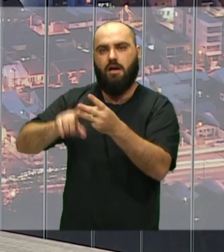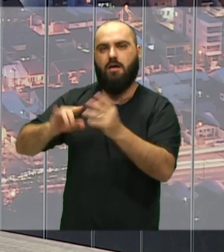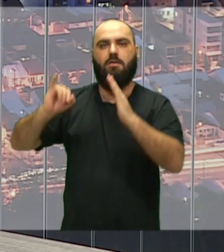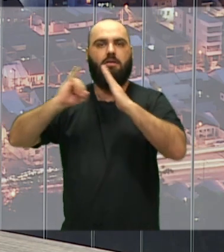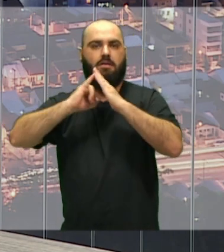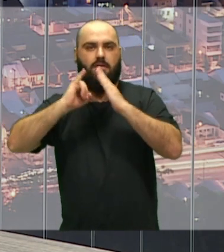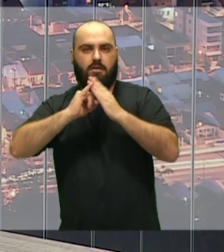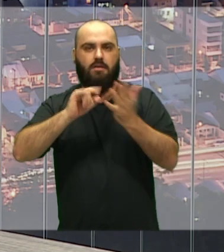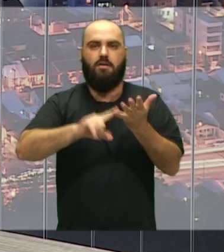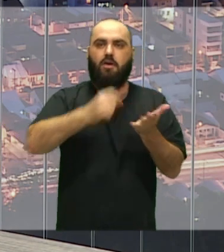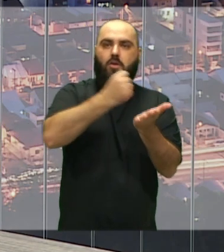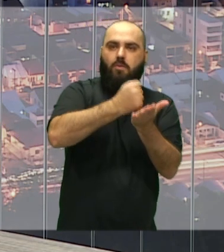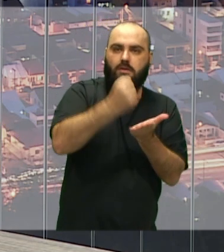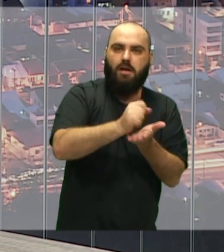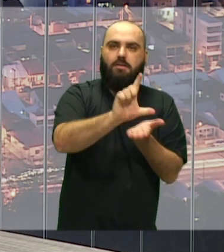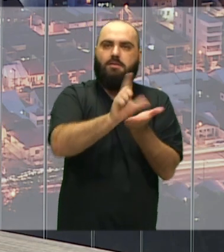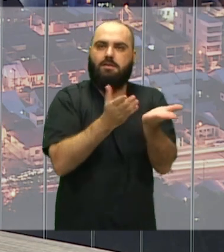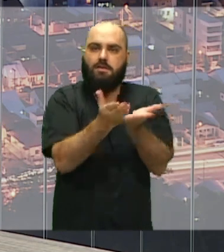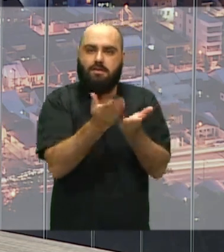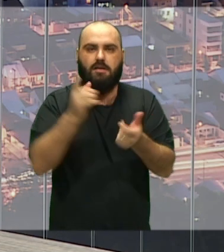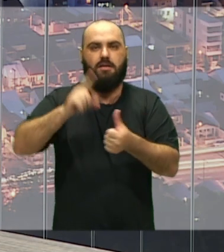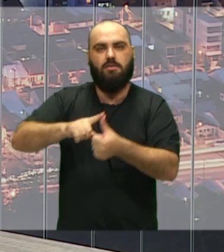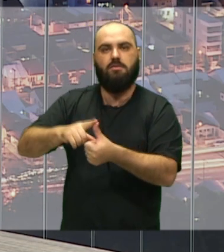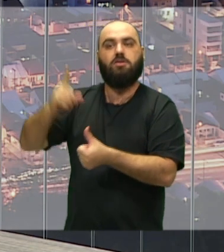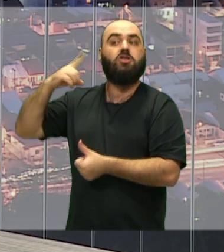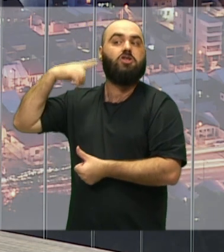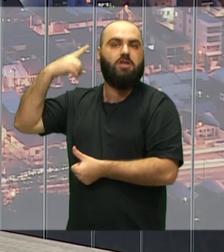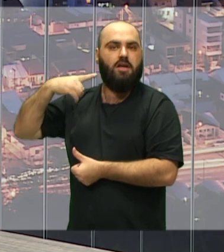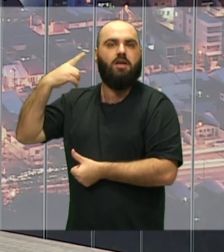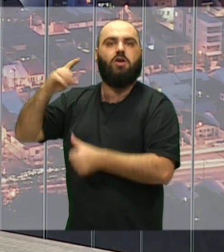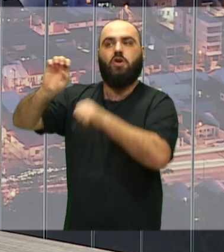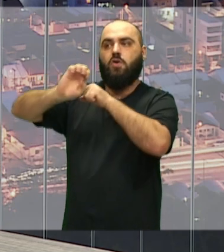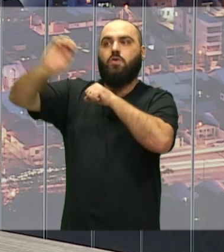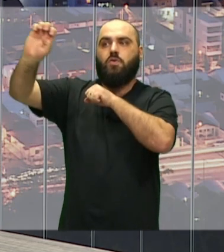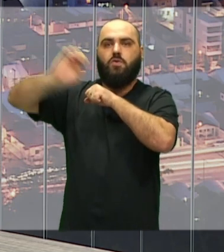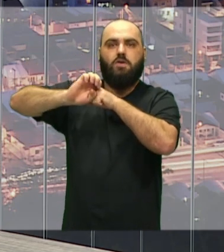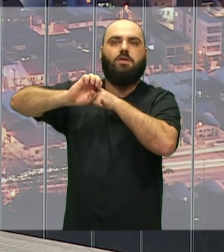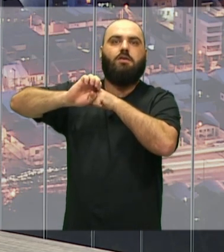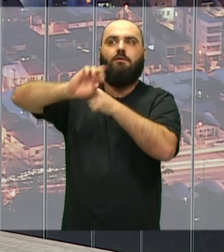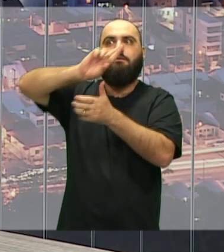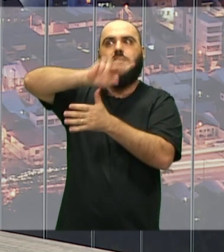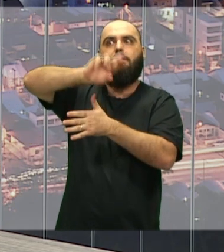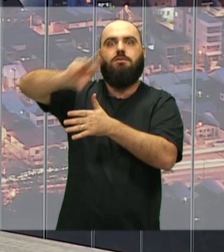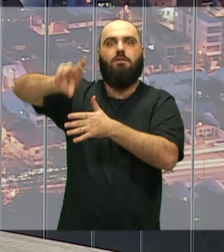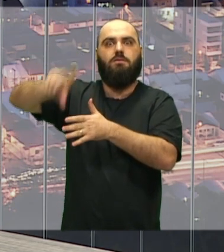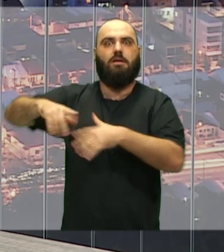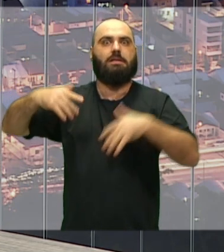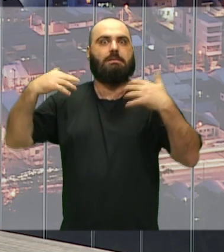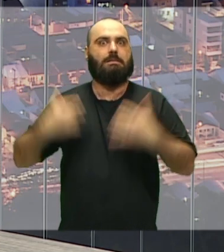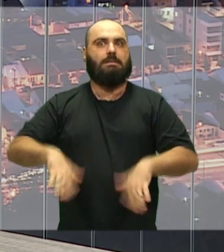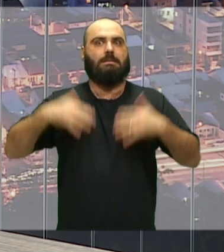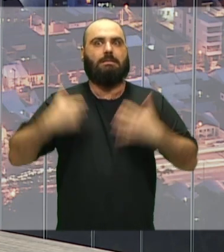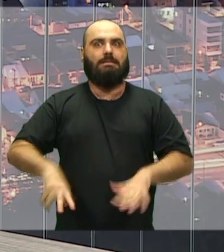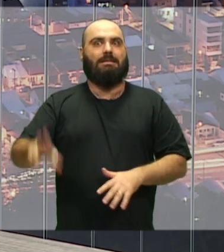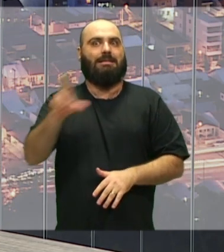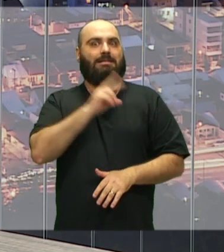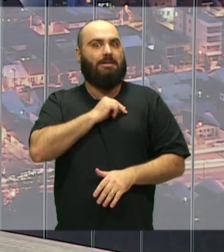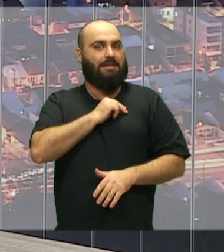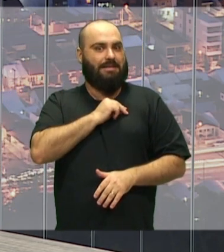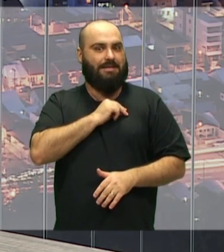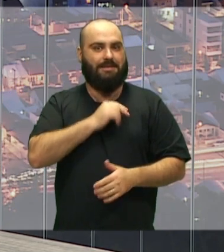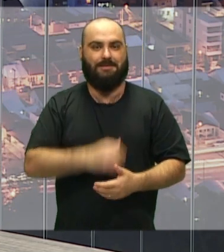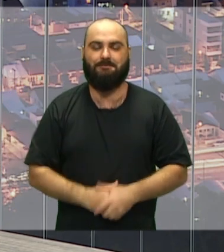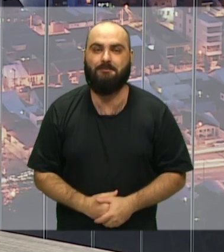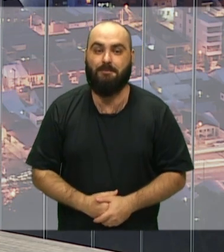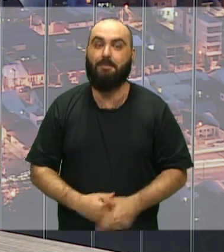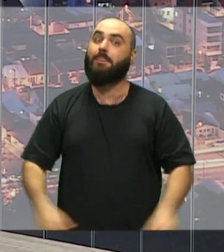de contratos e licitações, direito aduaneiro e comércio exterior. Quanta coisa! E ele, além